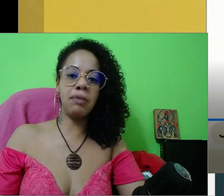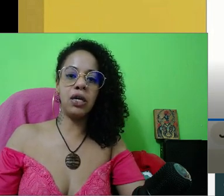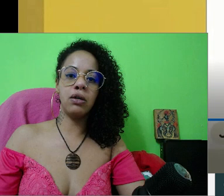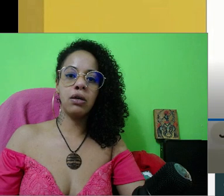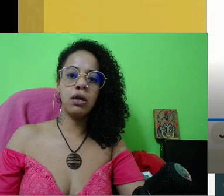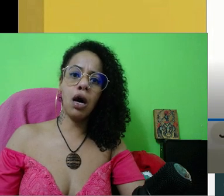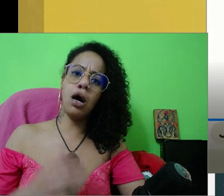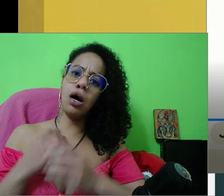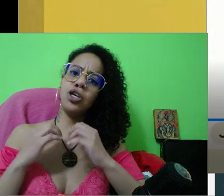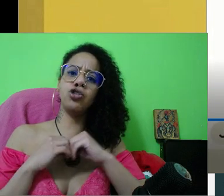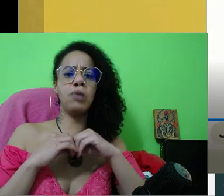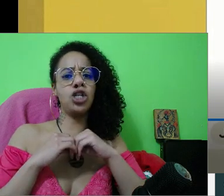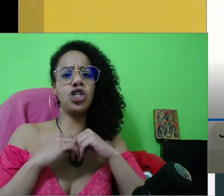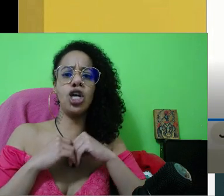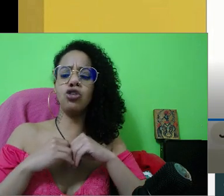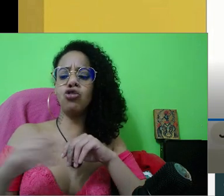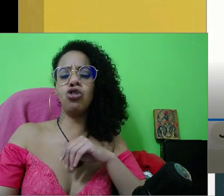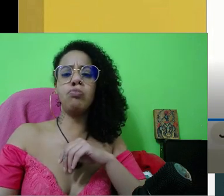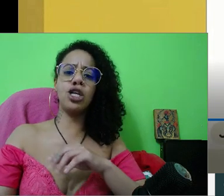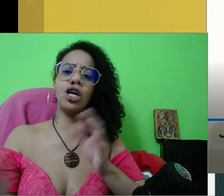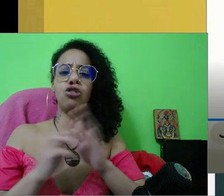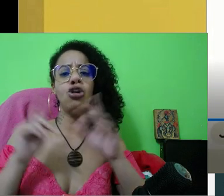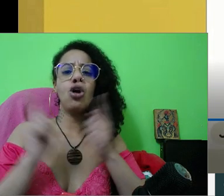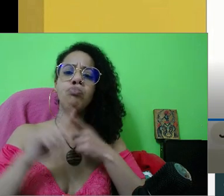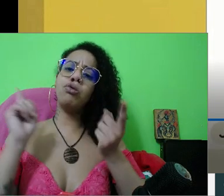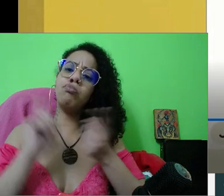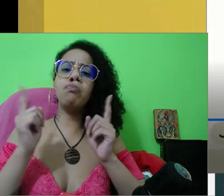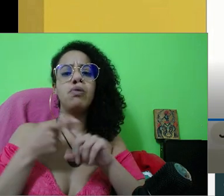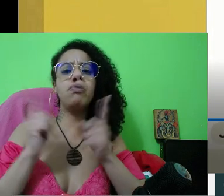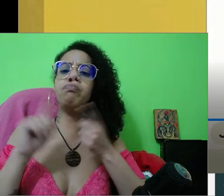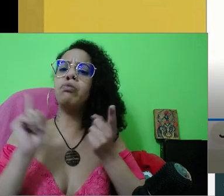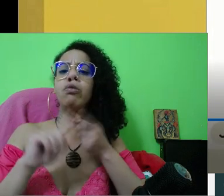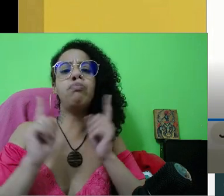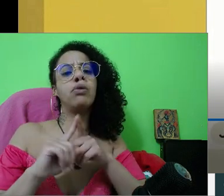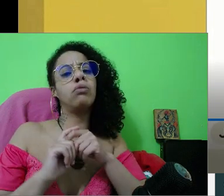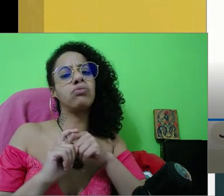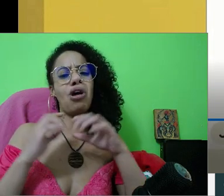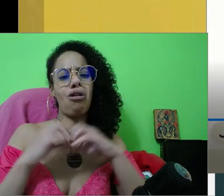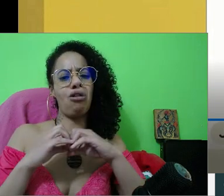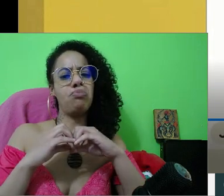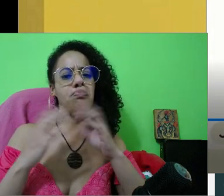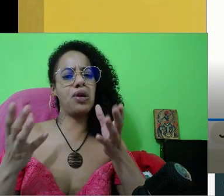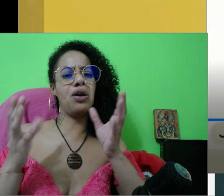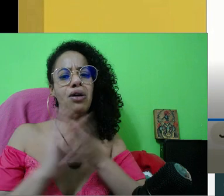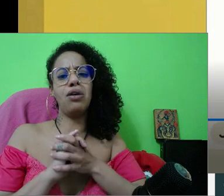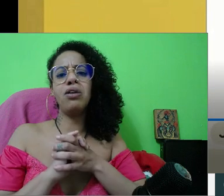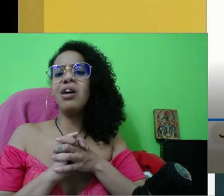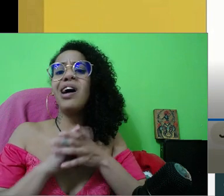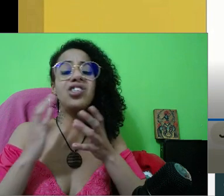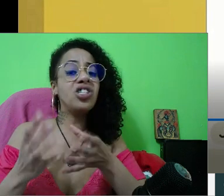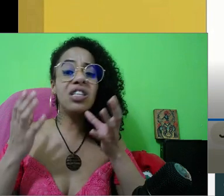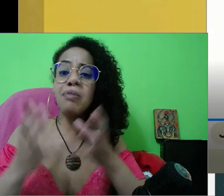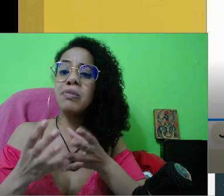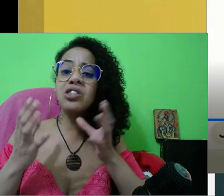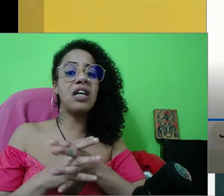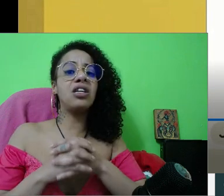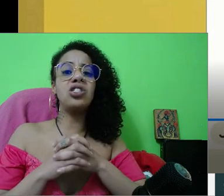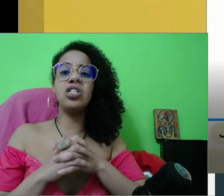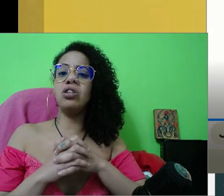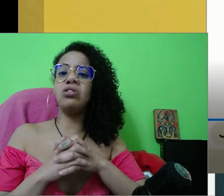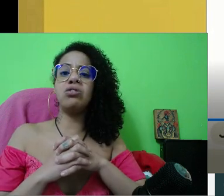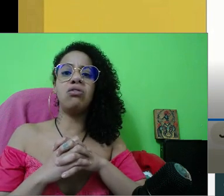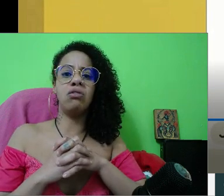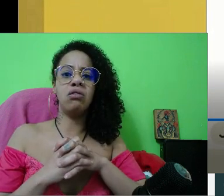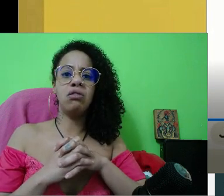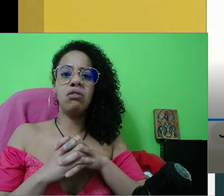jogar ela contra mim Ah e os machinhos tudo batendo pum pum pum pum pum pum ai bebê a gente tá